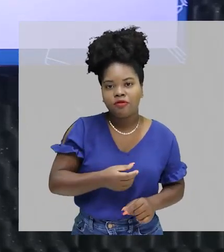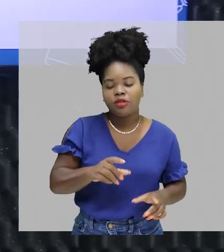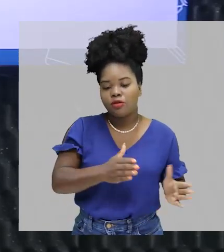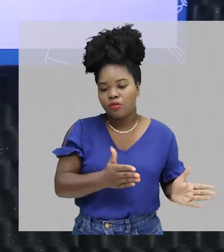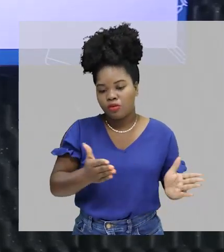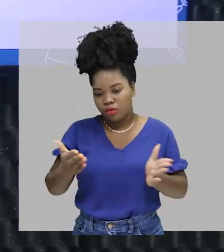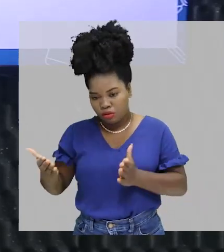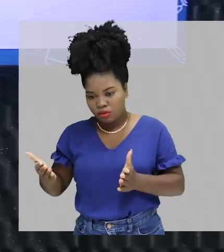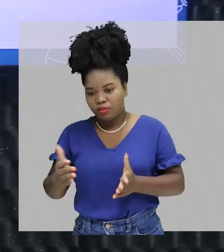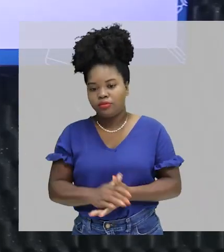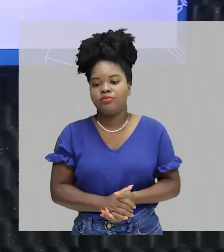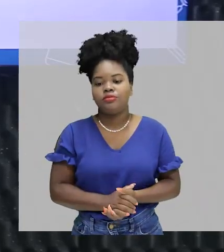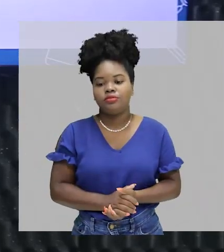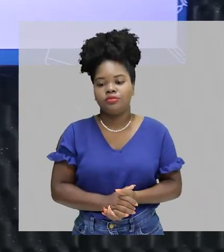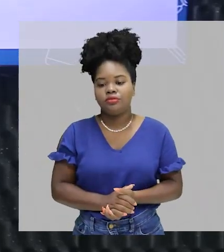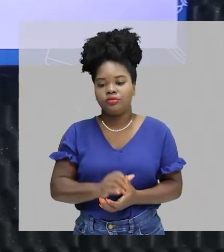de